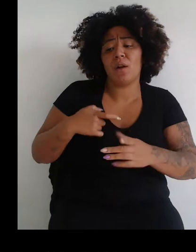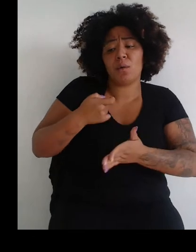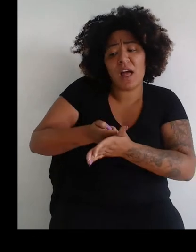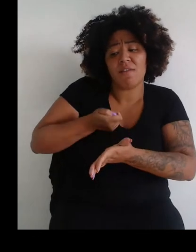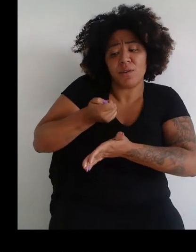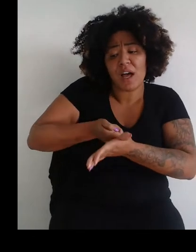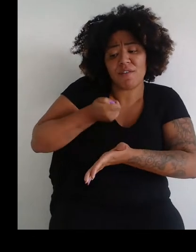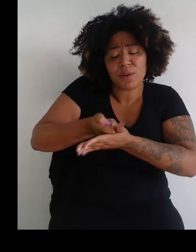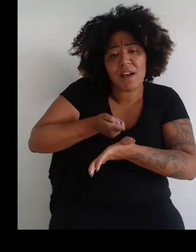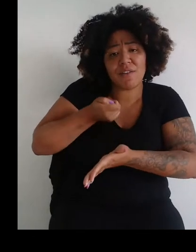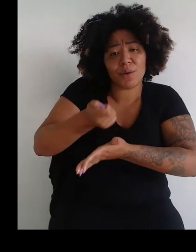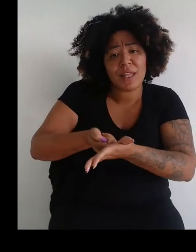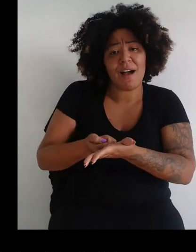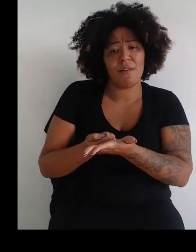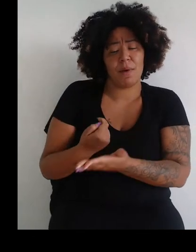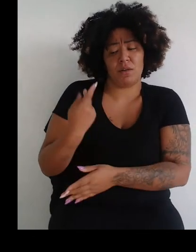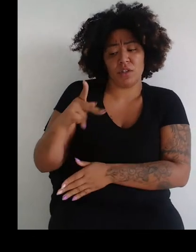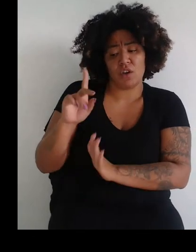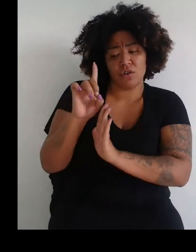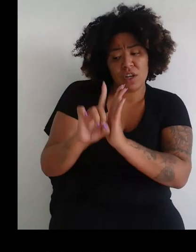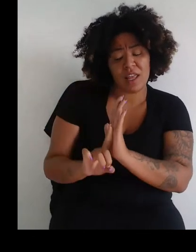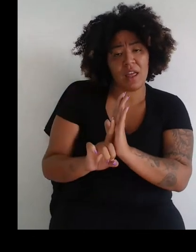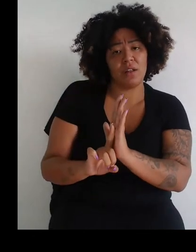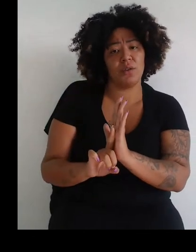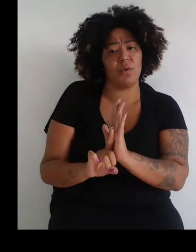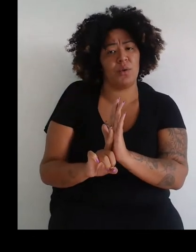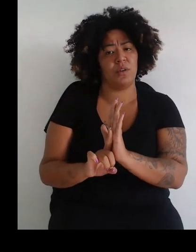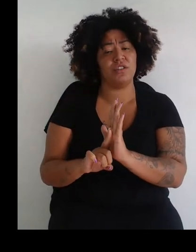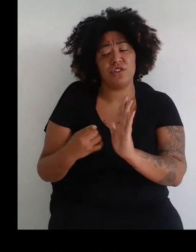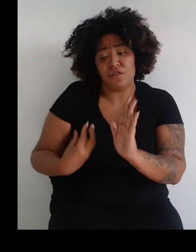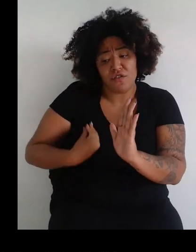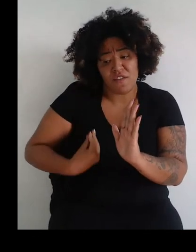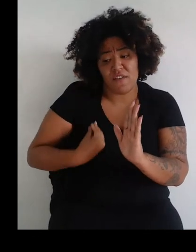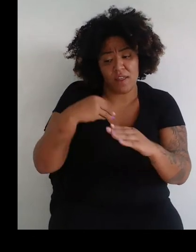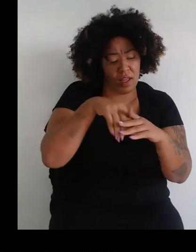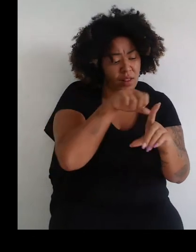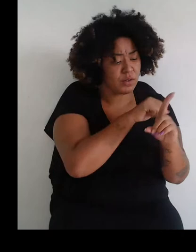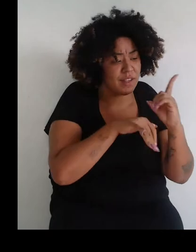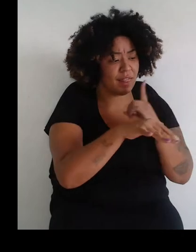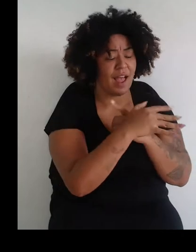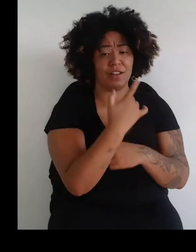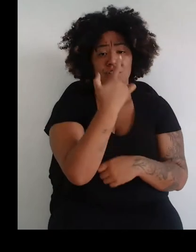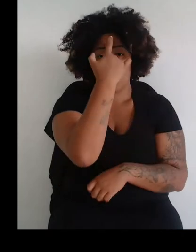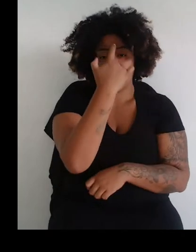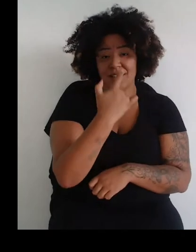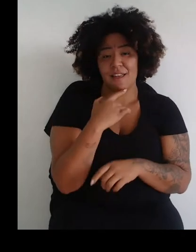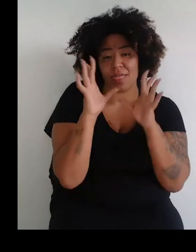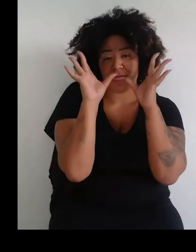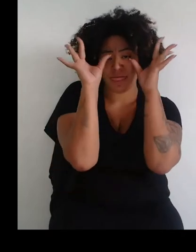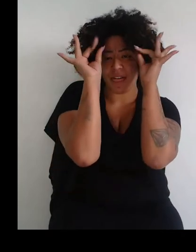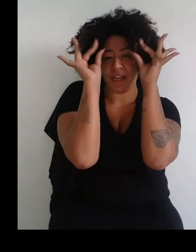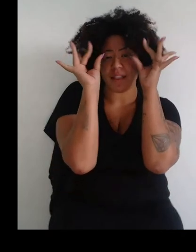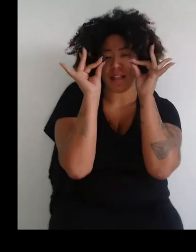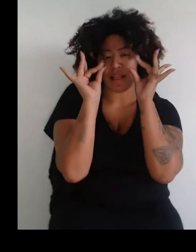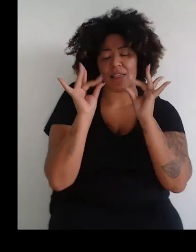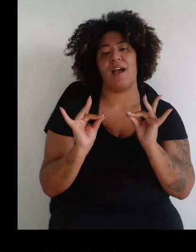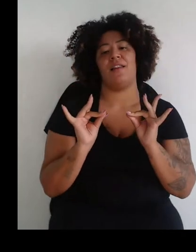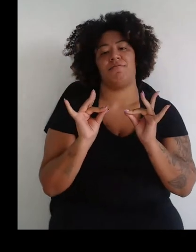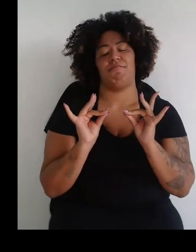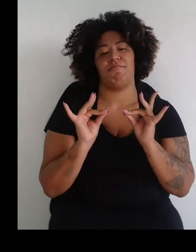compostura inexpressiva de cidadão seu rosto tem vários detalhes aquela